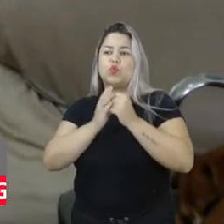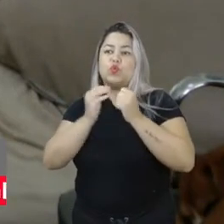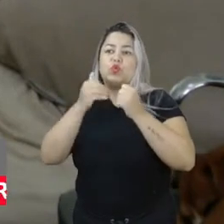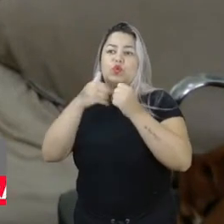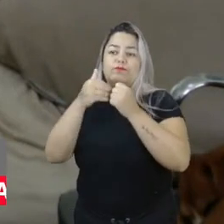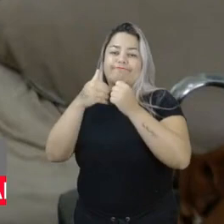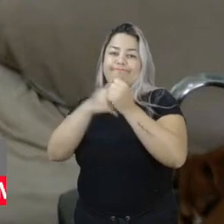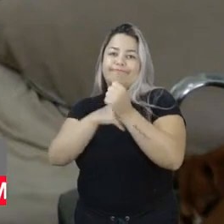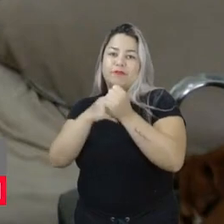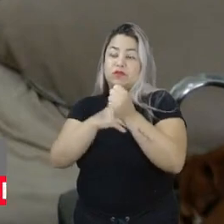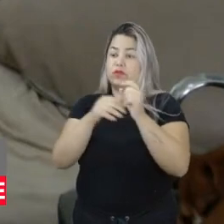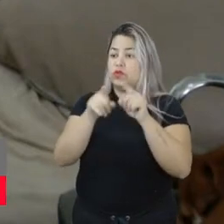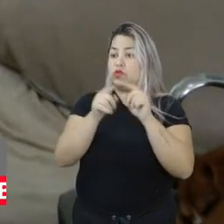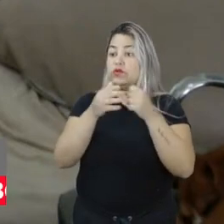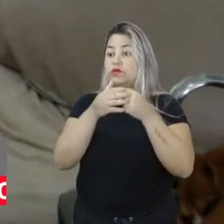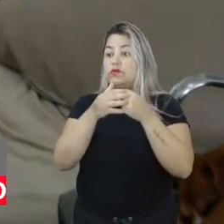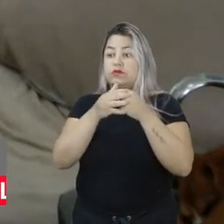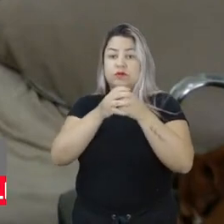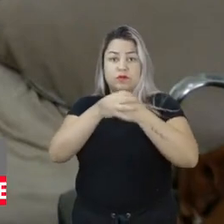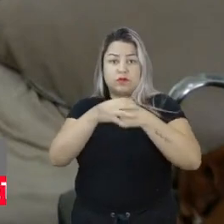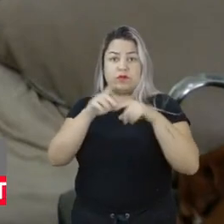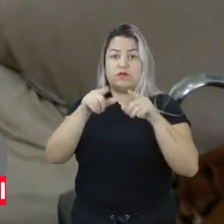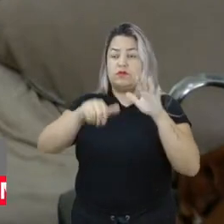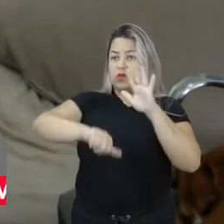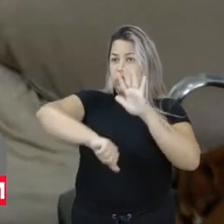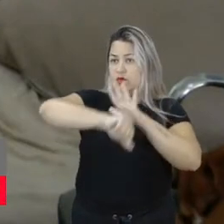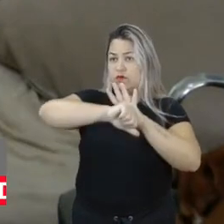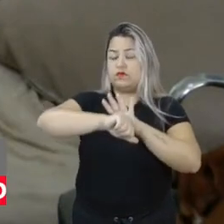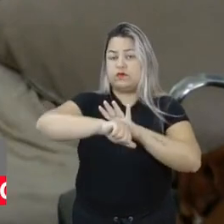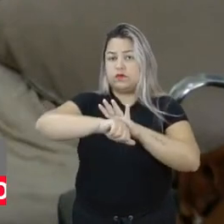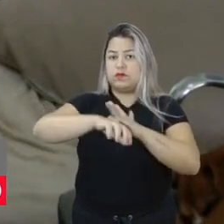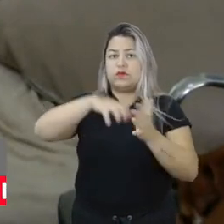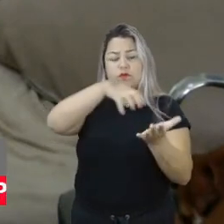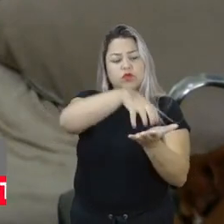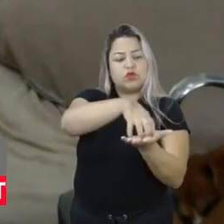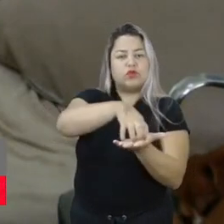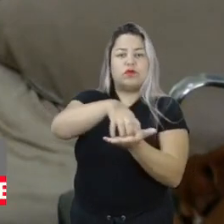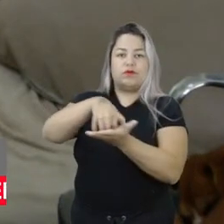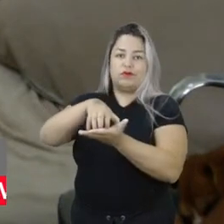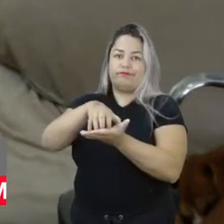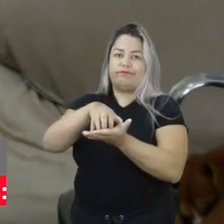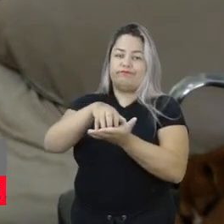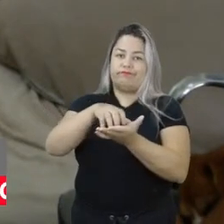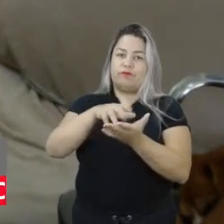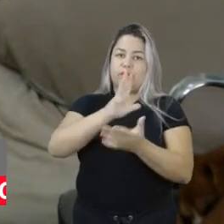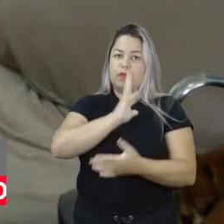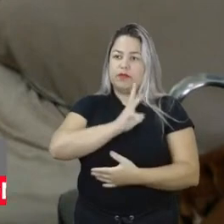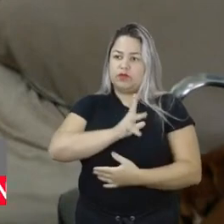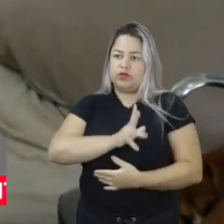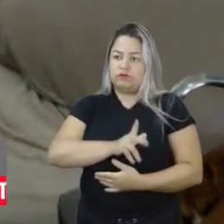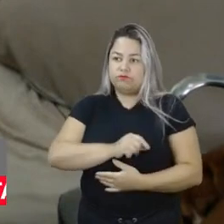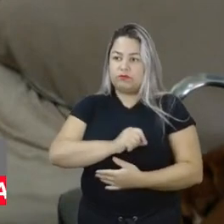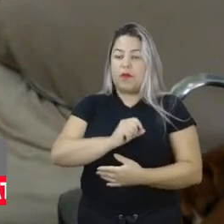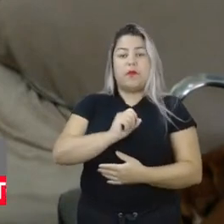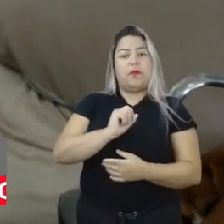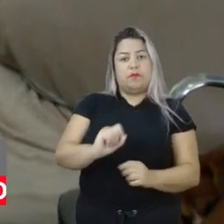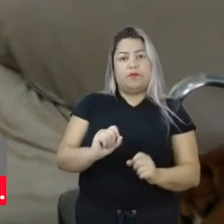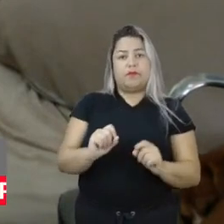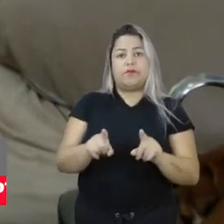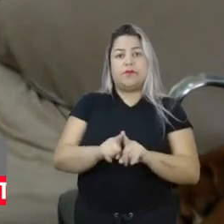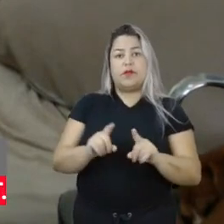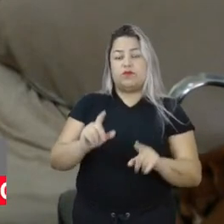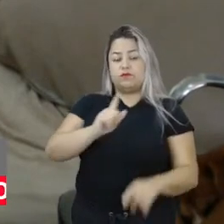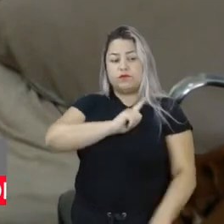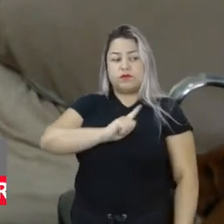com uma expansão criminosa sobre o território palestino que tem sido feita por Israel, pelo governo de